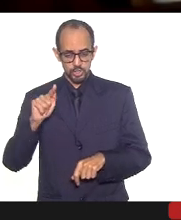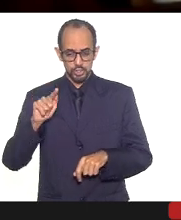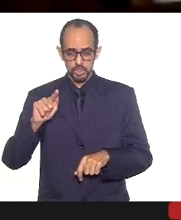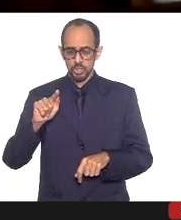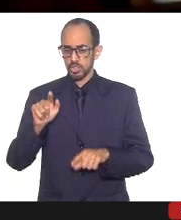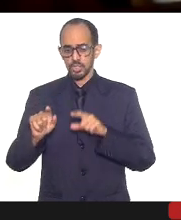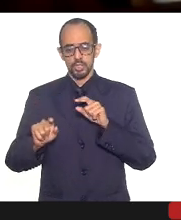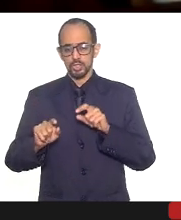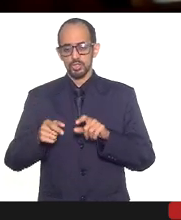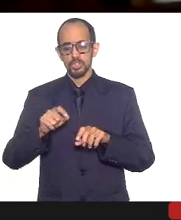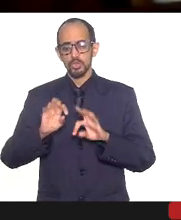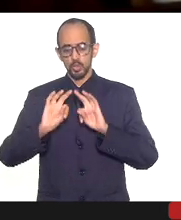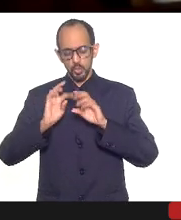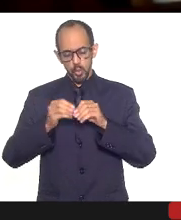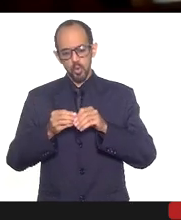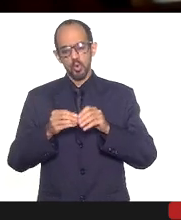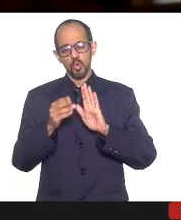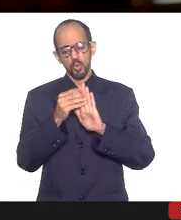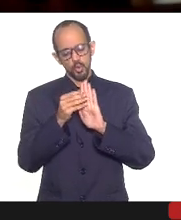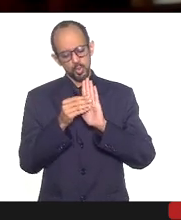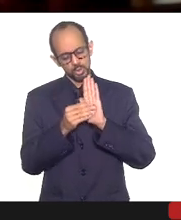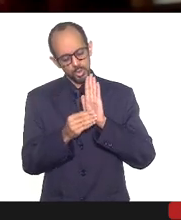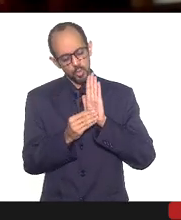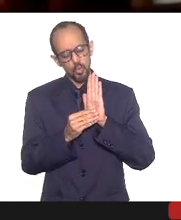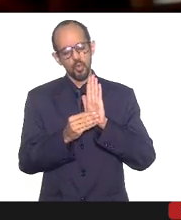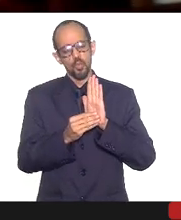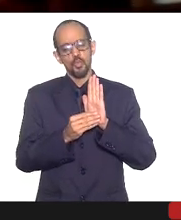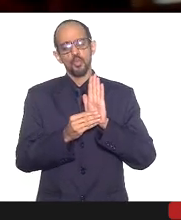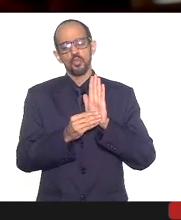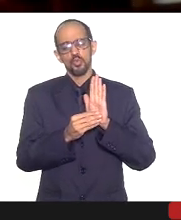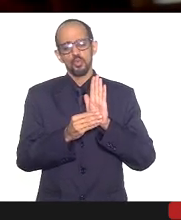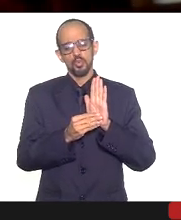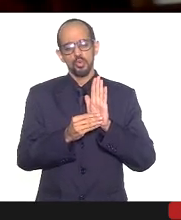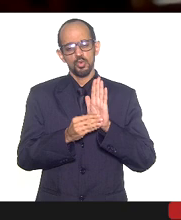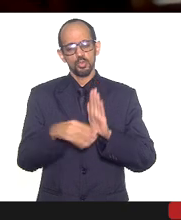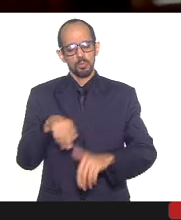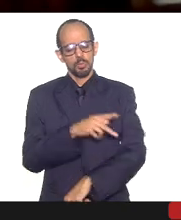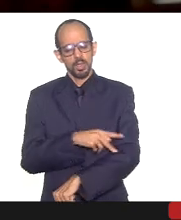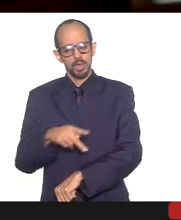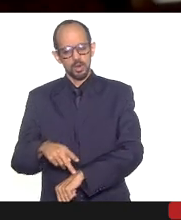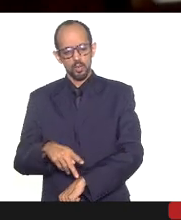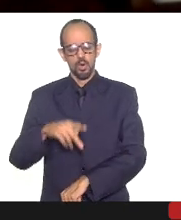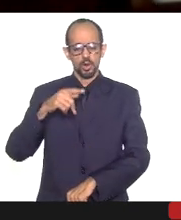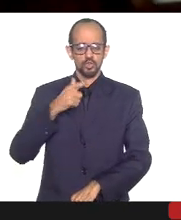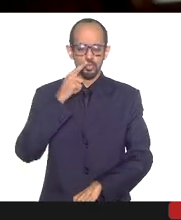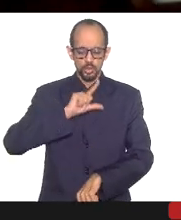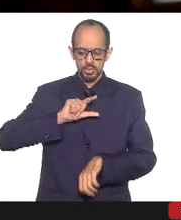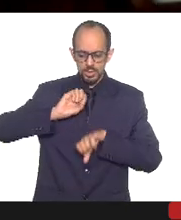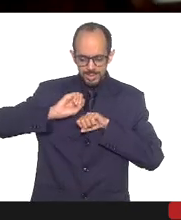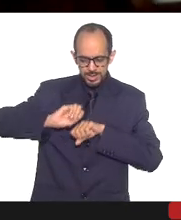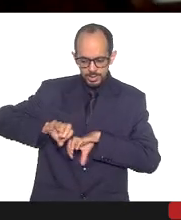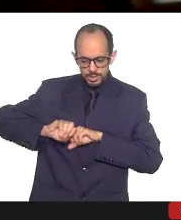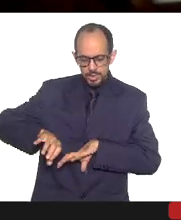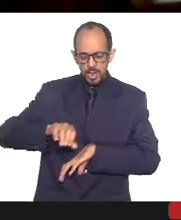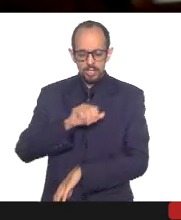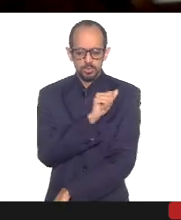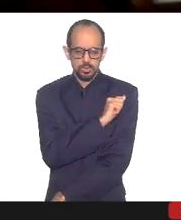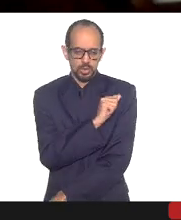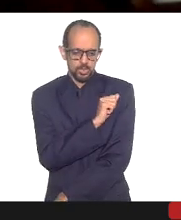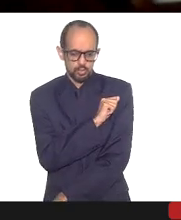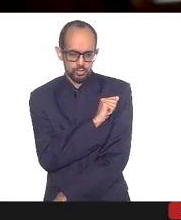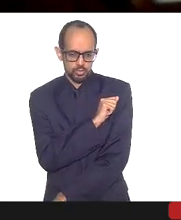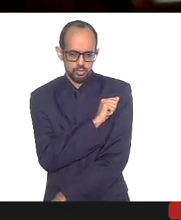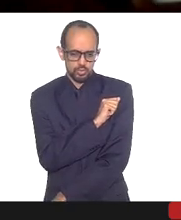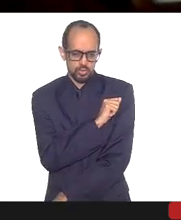todo o conteúdo, né, programático e também pedagógico esteja sendo transferido para os nossos alunos. Eu sei que esse é um